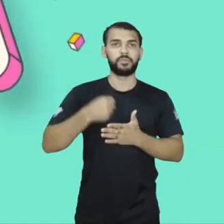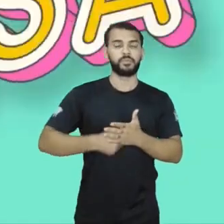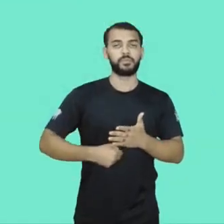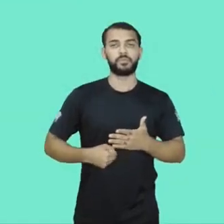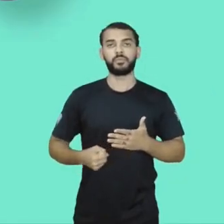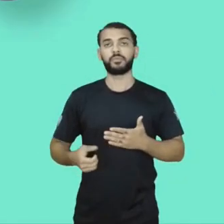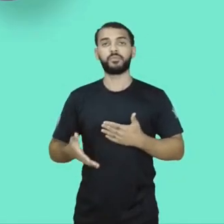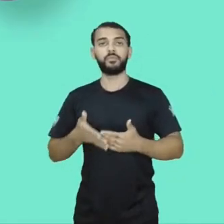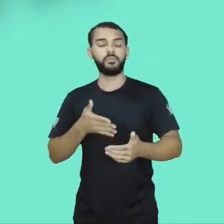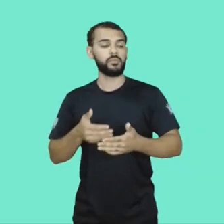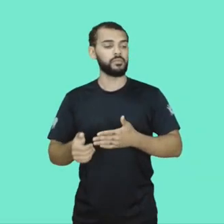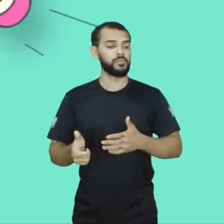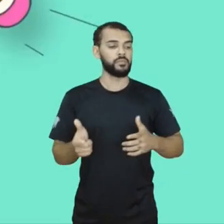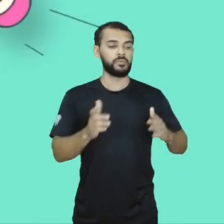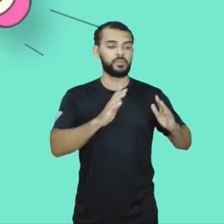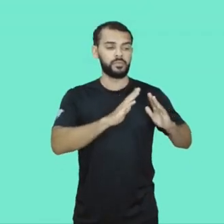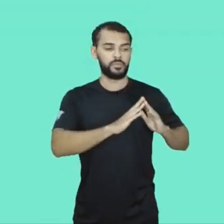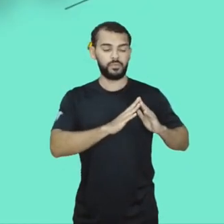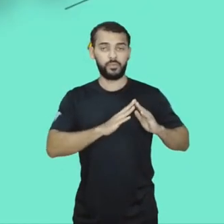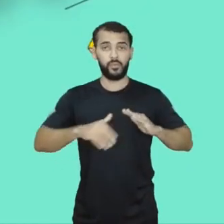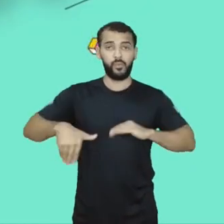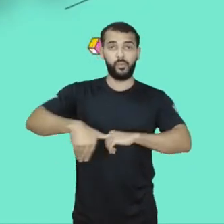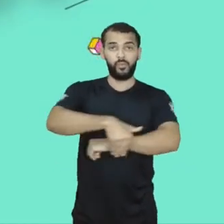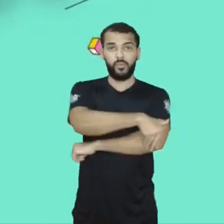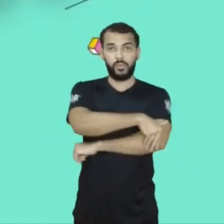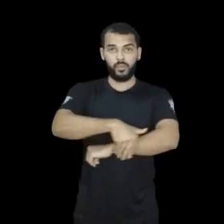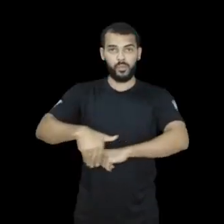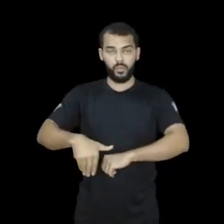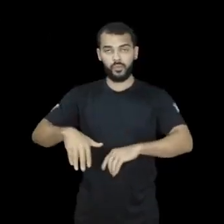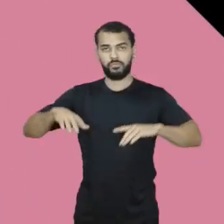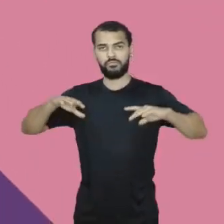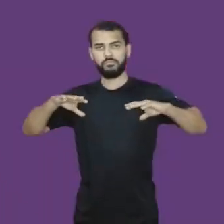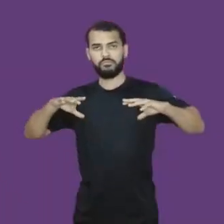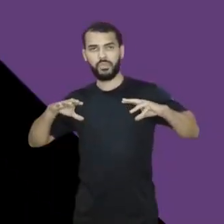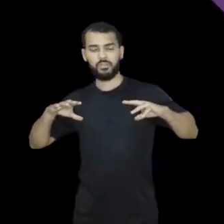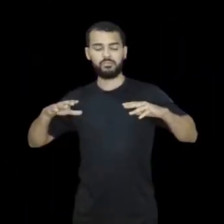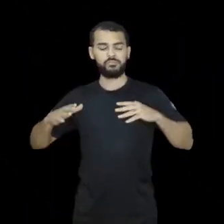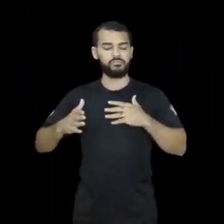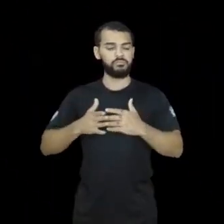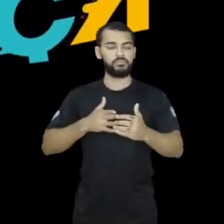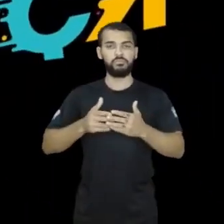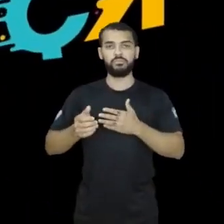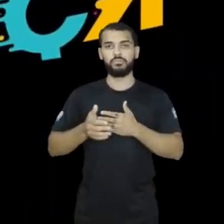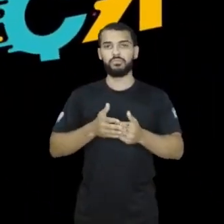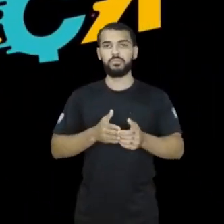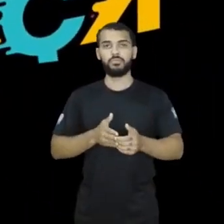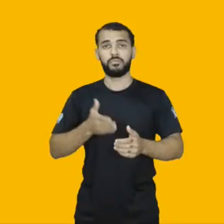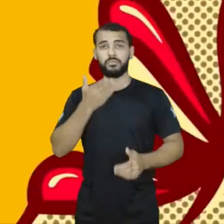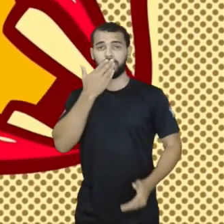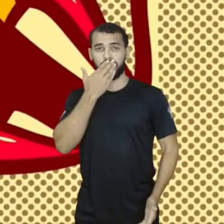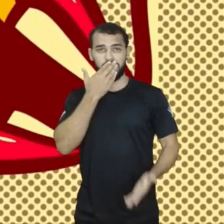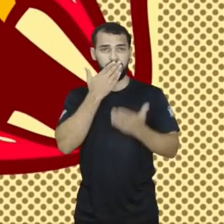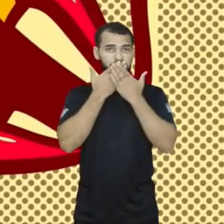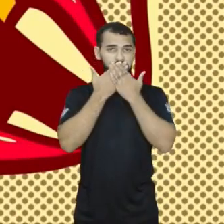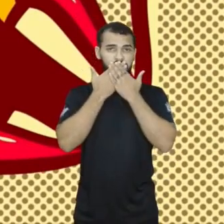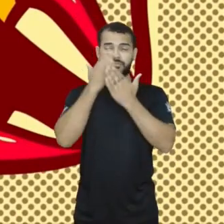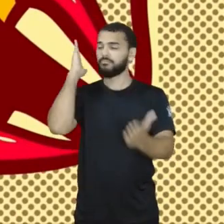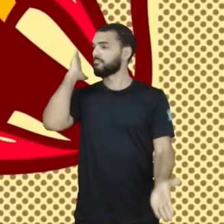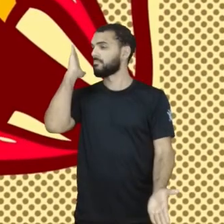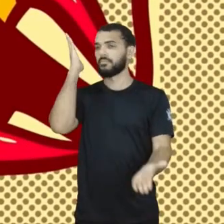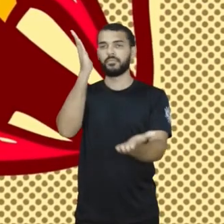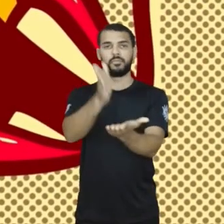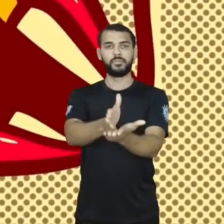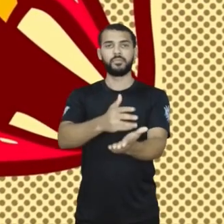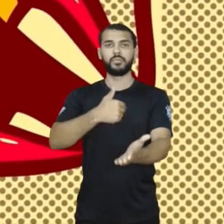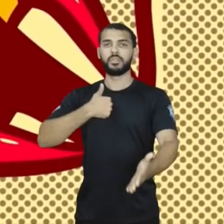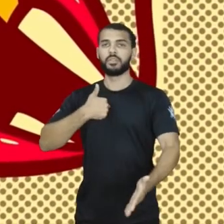Seja em casa, no campo, na rua ou na praça, chega de mordaça,